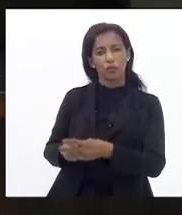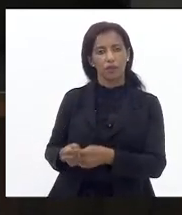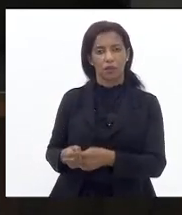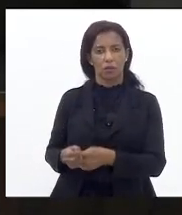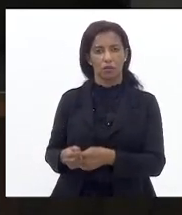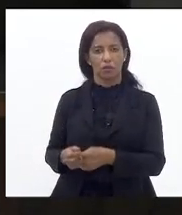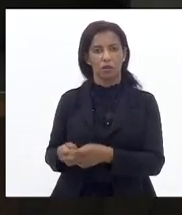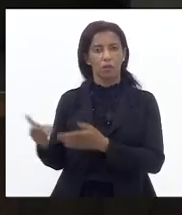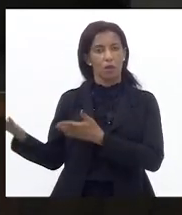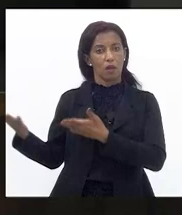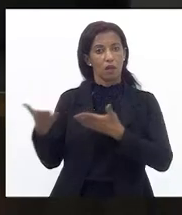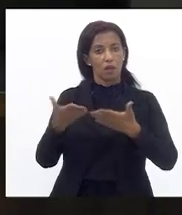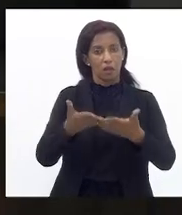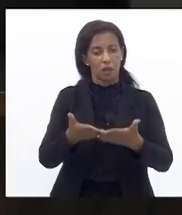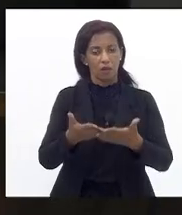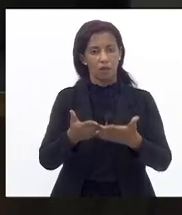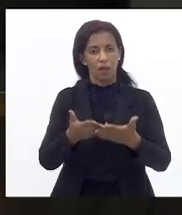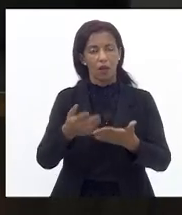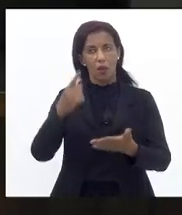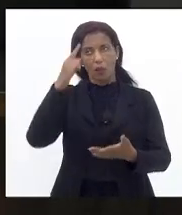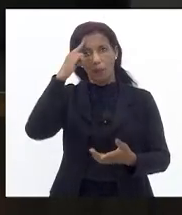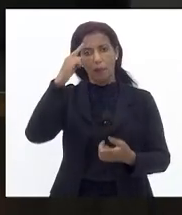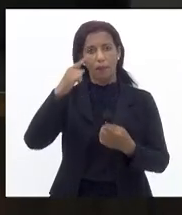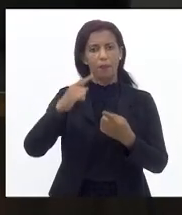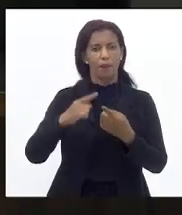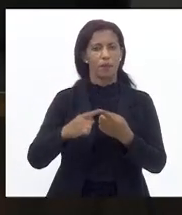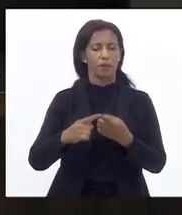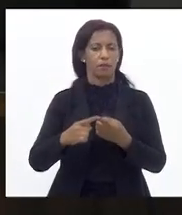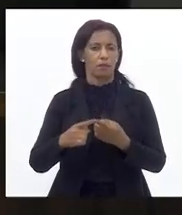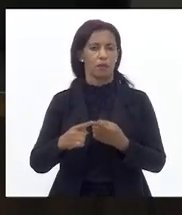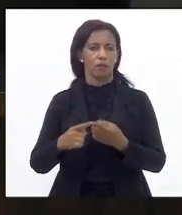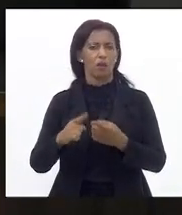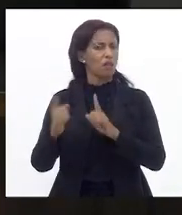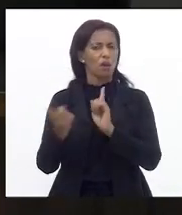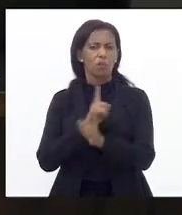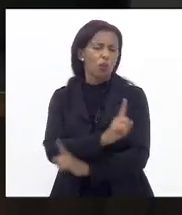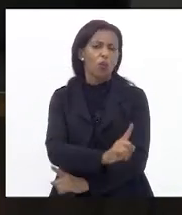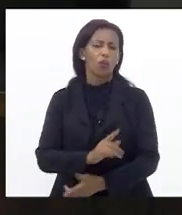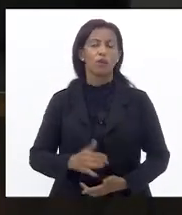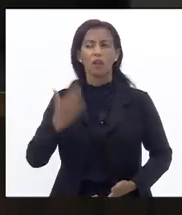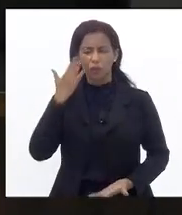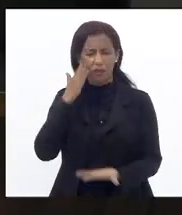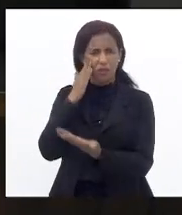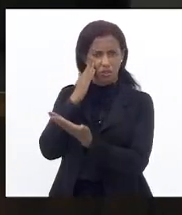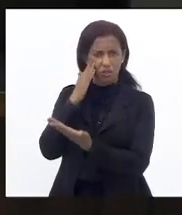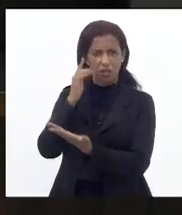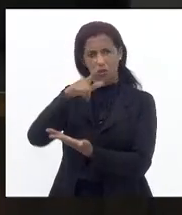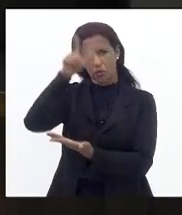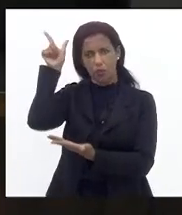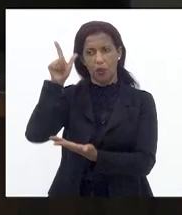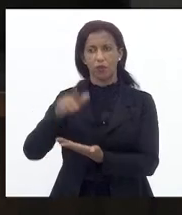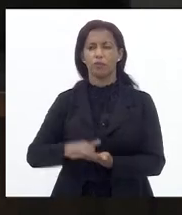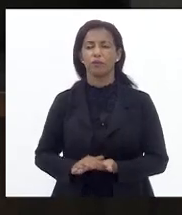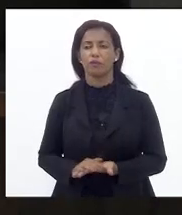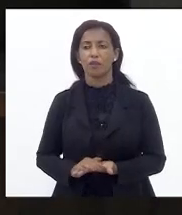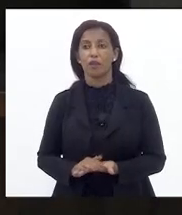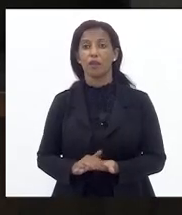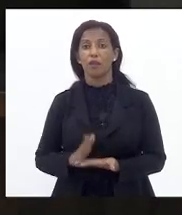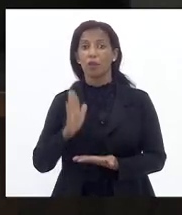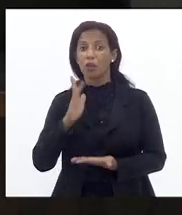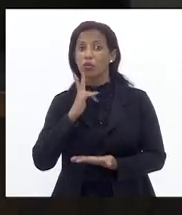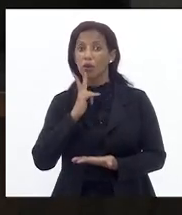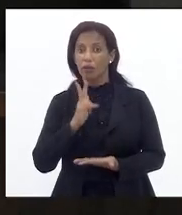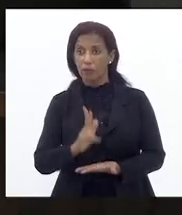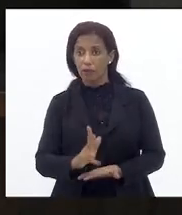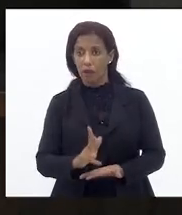para que ele viesse com o pensamento não era o contrário eu entendi a posição detalhes Paulo e eu quero